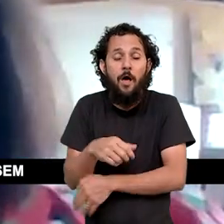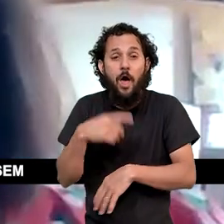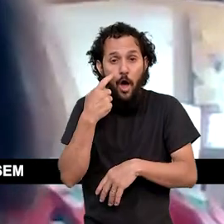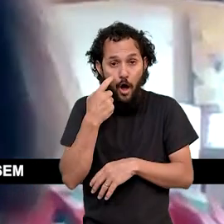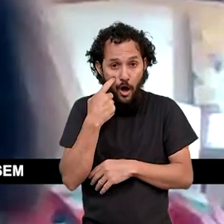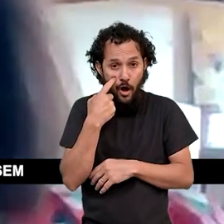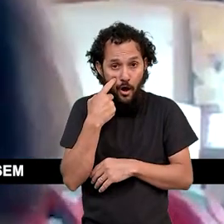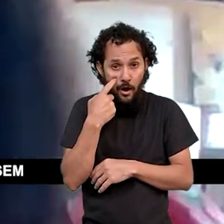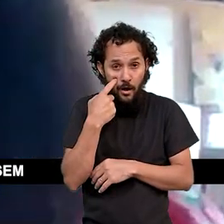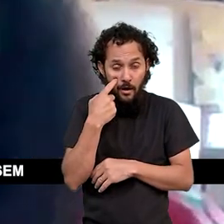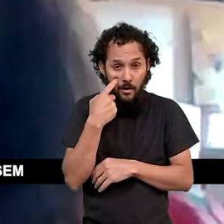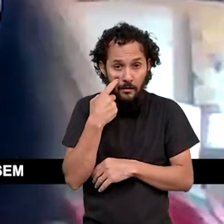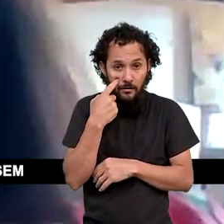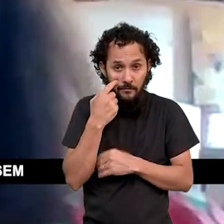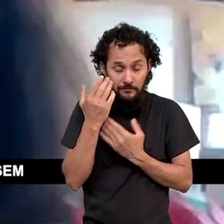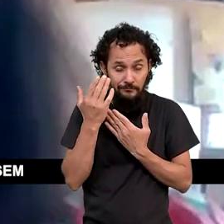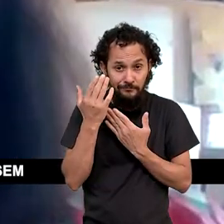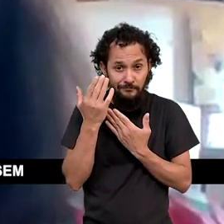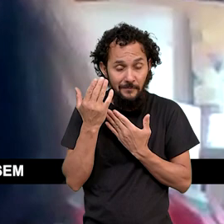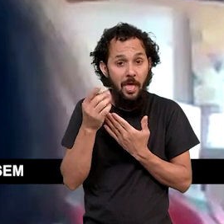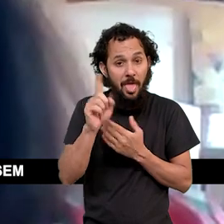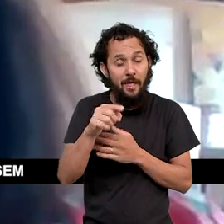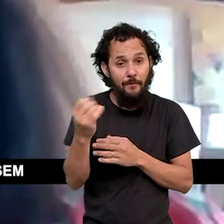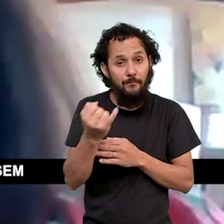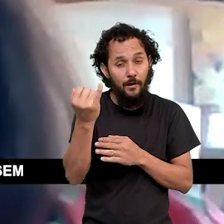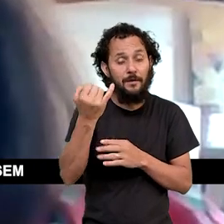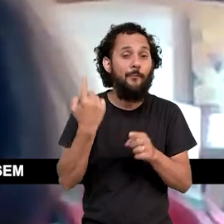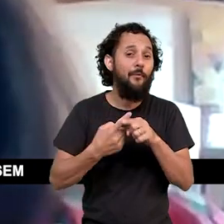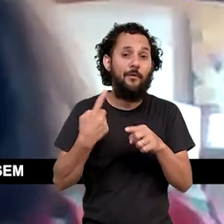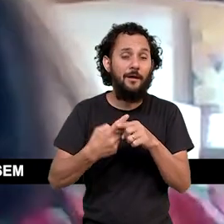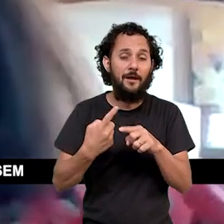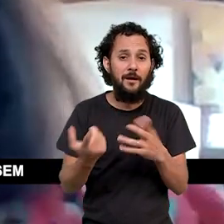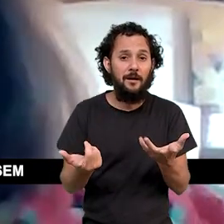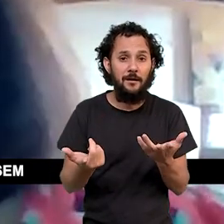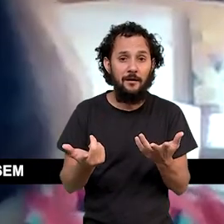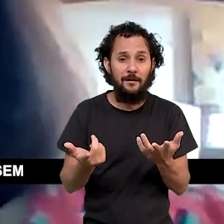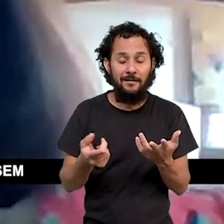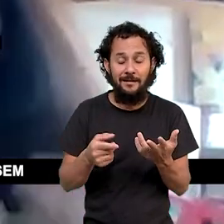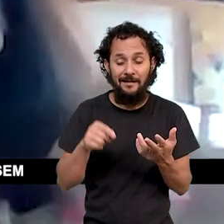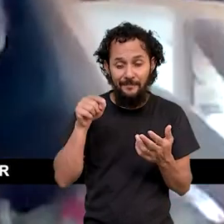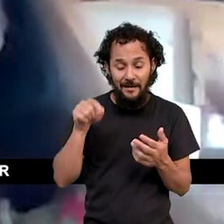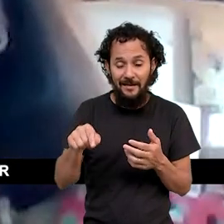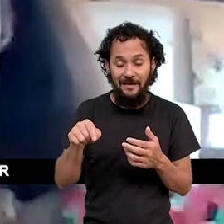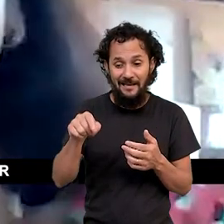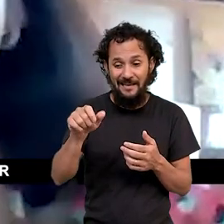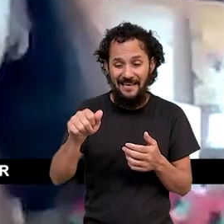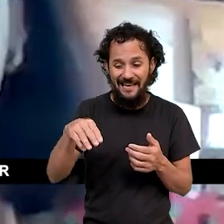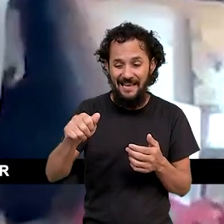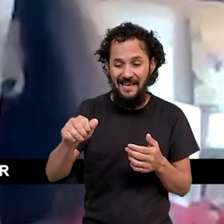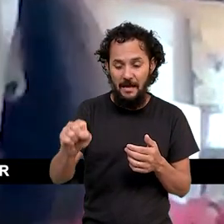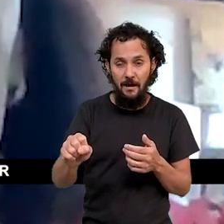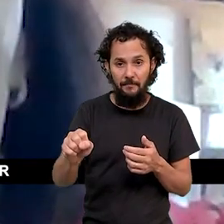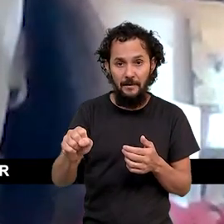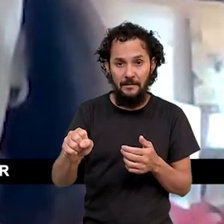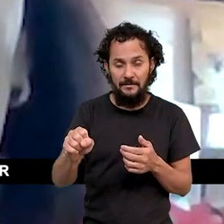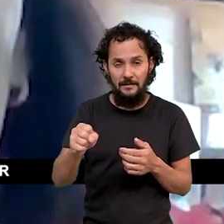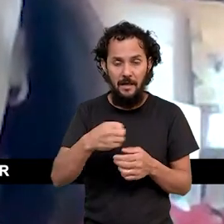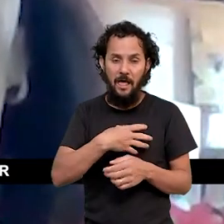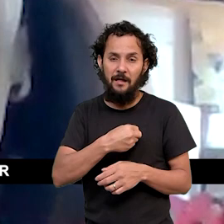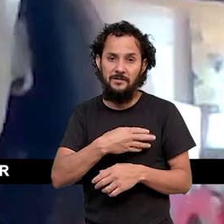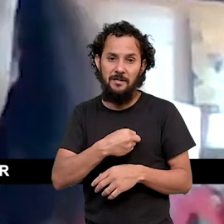E vejam bem, isso é um aspecto muito importante, porque para que elas pudessem ser amas de